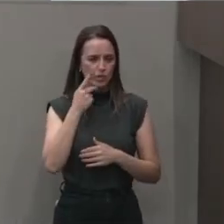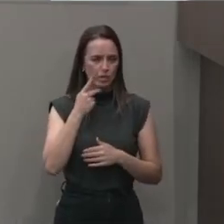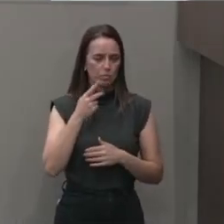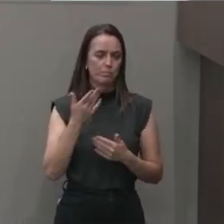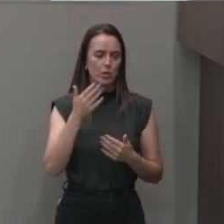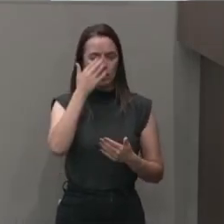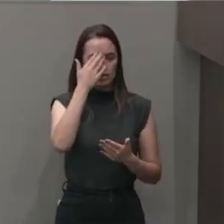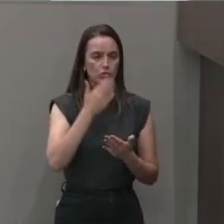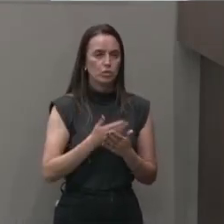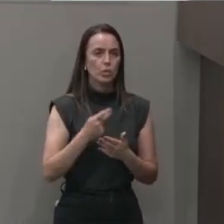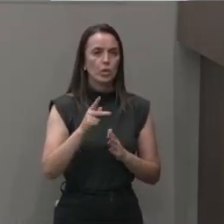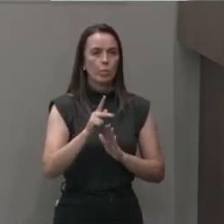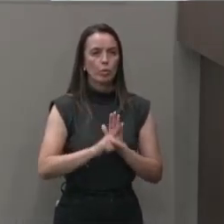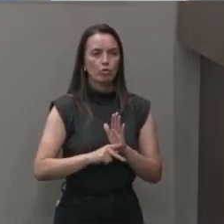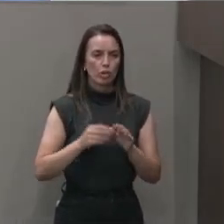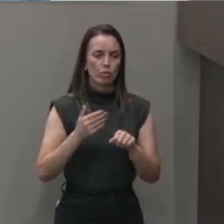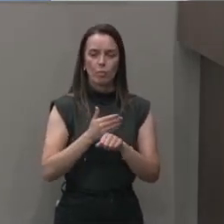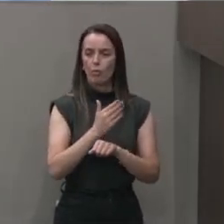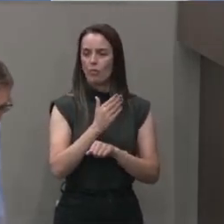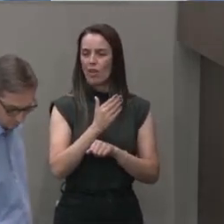por unanimidade. Parabéns.